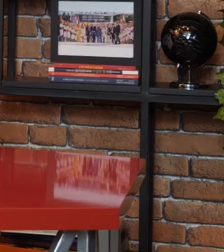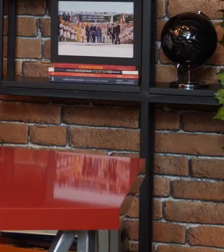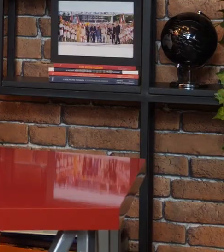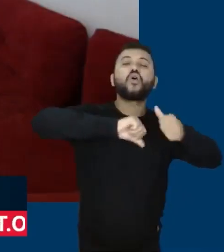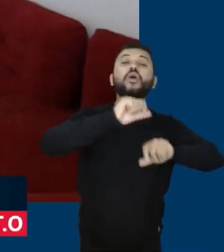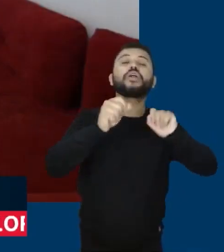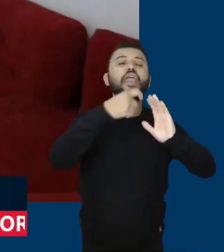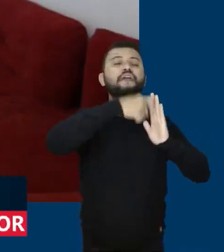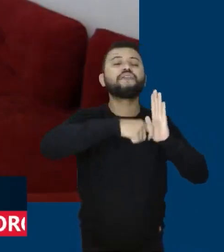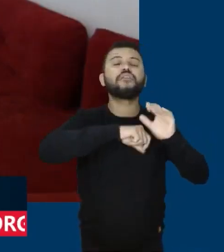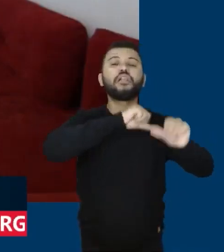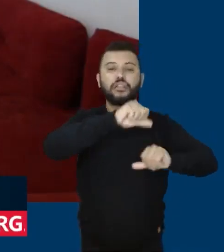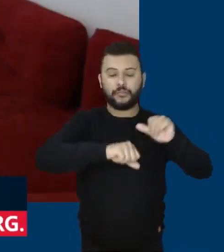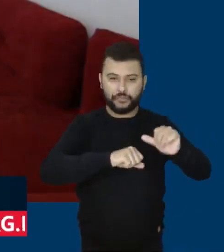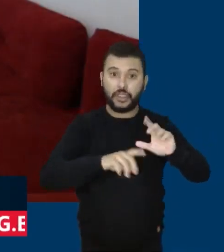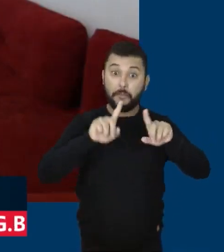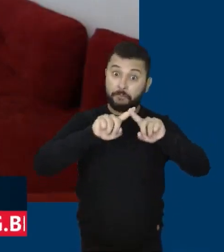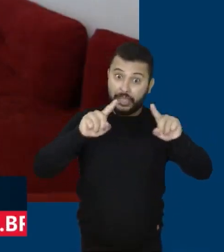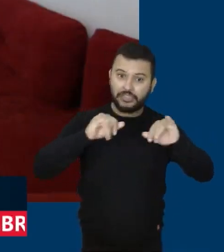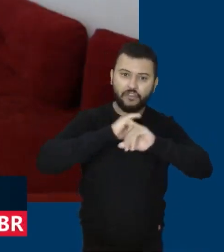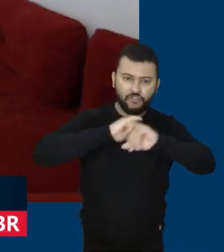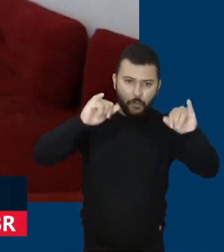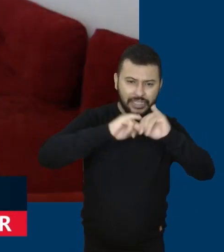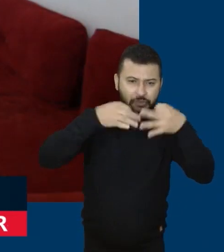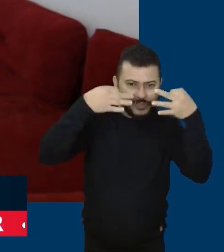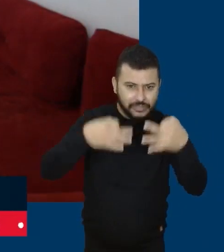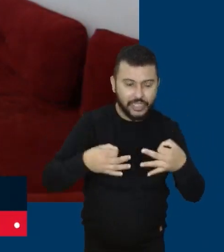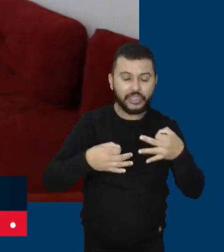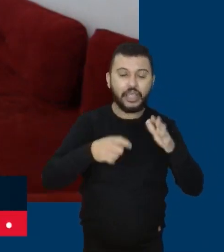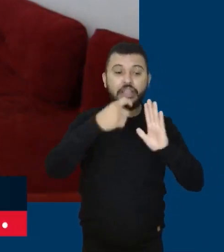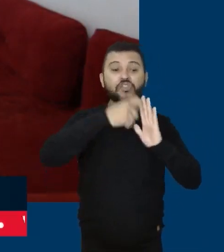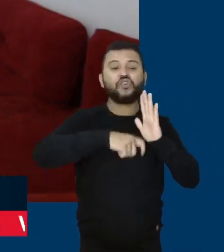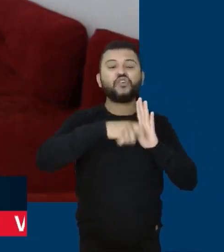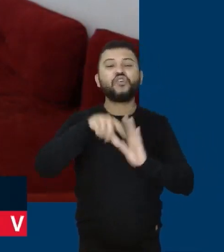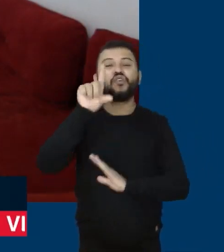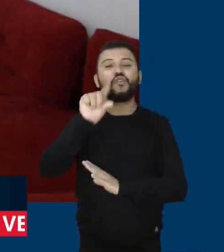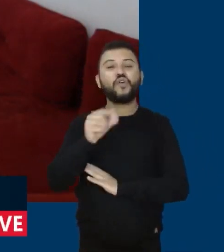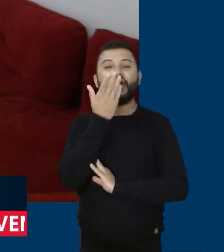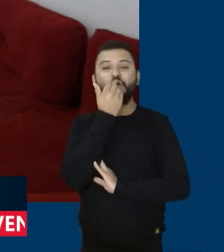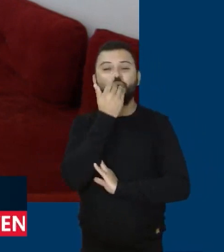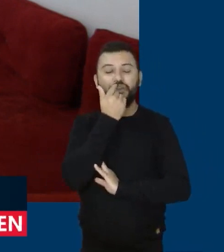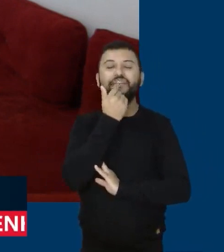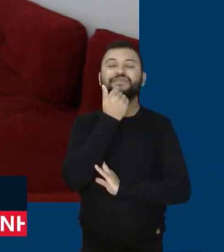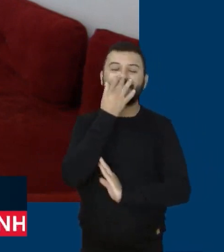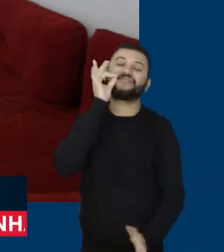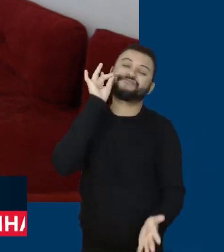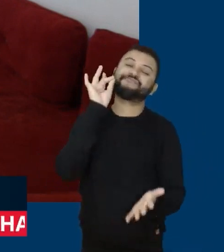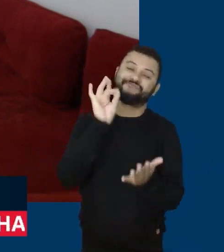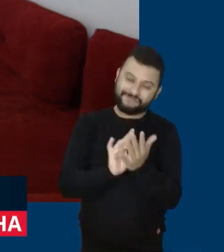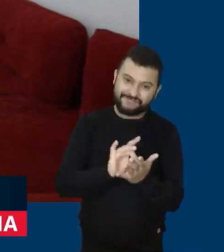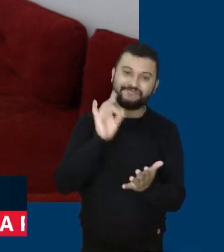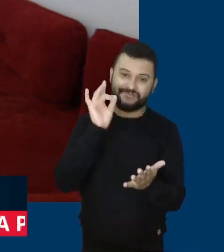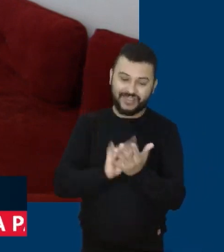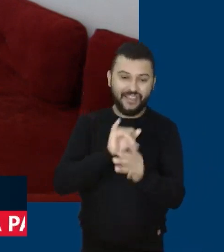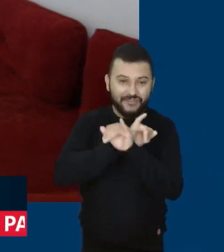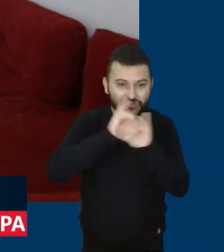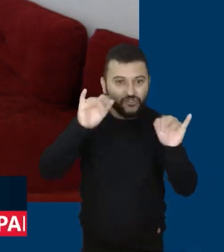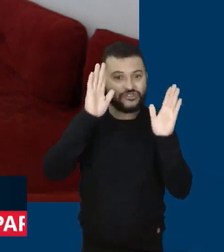Vamos conferir. Agora, a informação de que a reforma tributária vai reduzir o preço da cesta básica já foi confirmada,